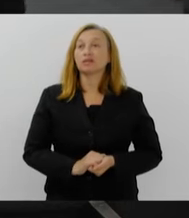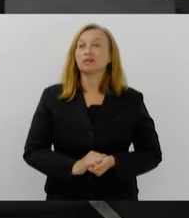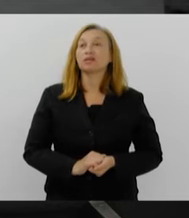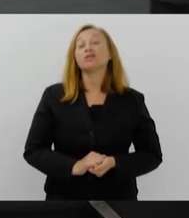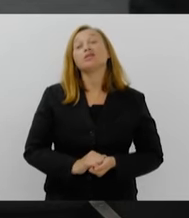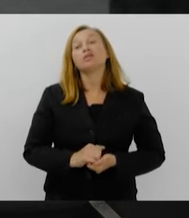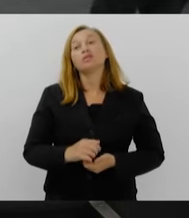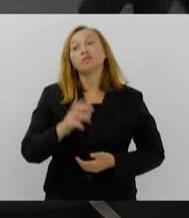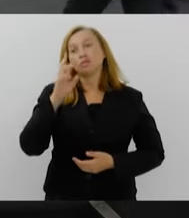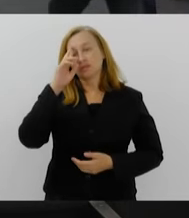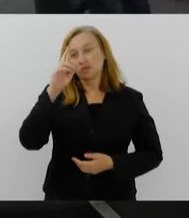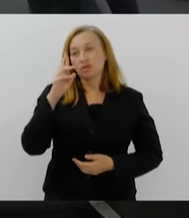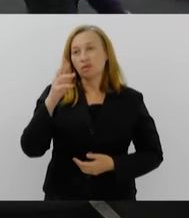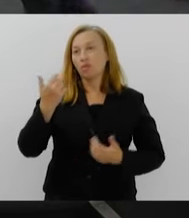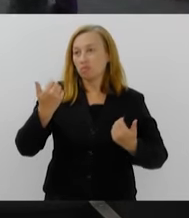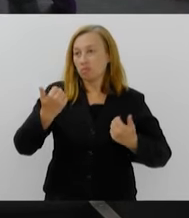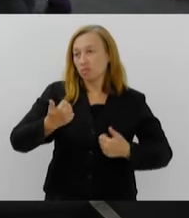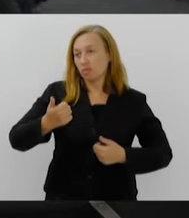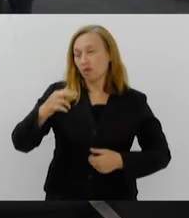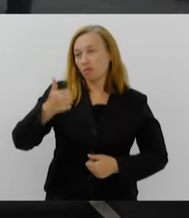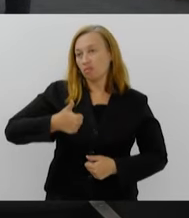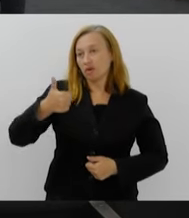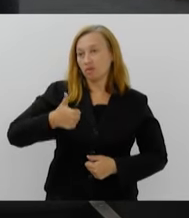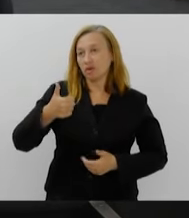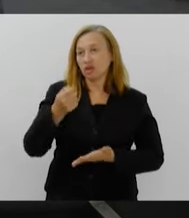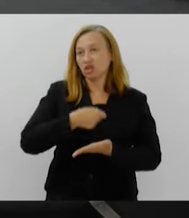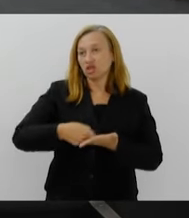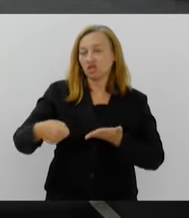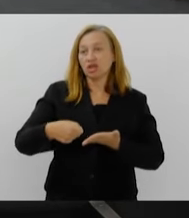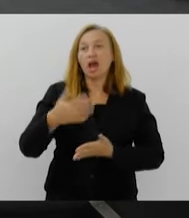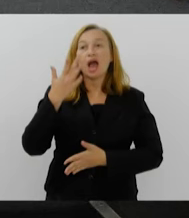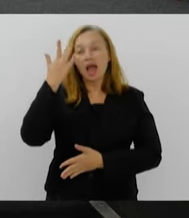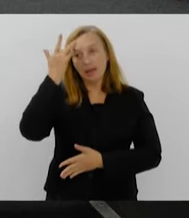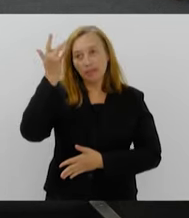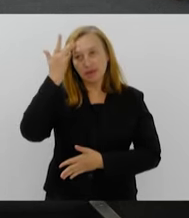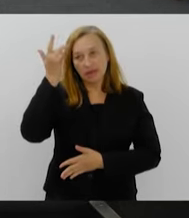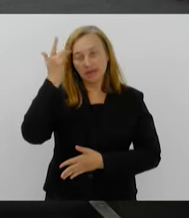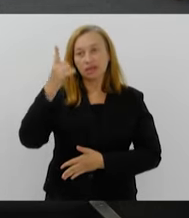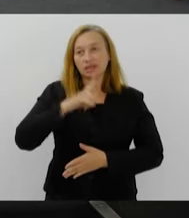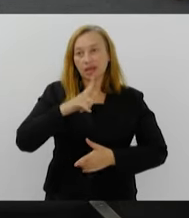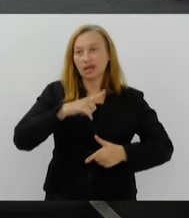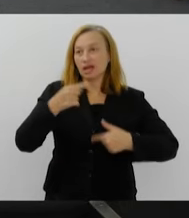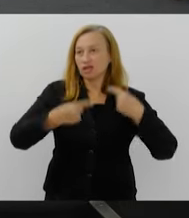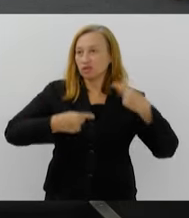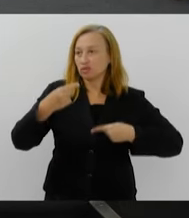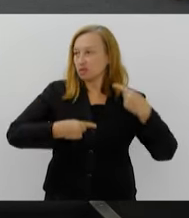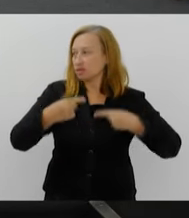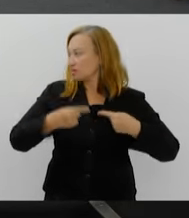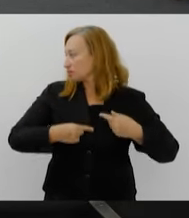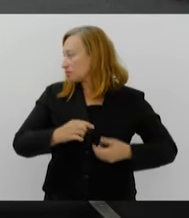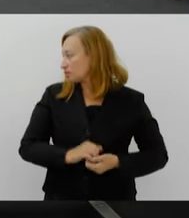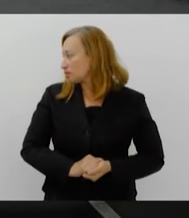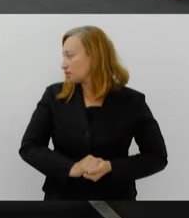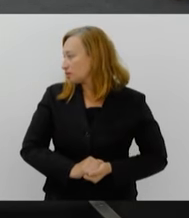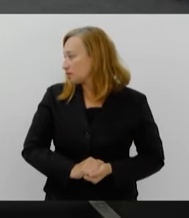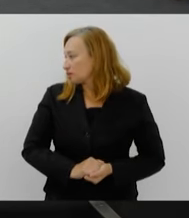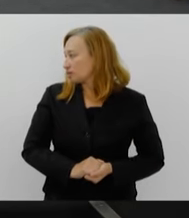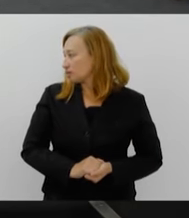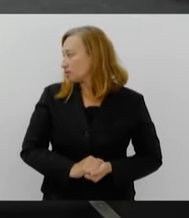Vossa Excelência é o primeiro inscrito amanhã. Amanhã haverá discussão, primeiro inscrito, Vossa